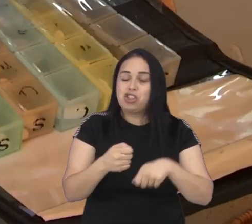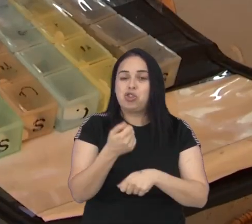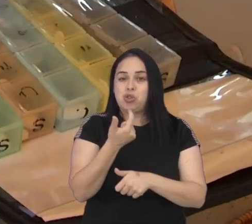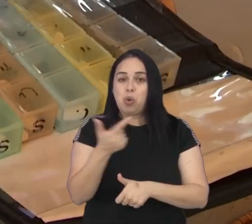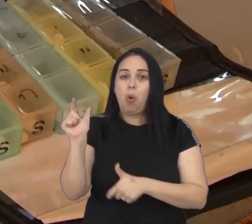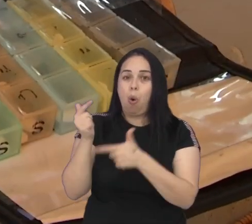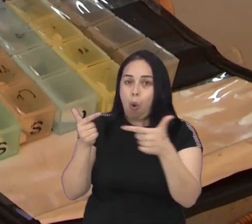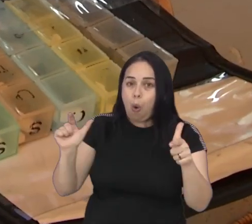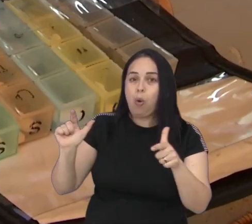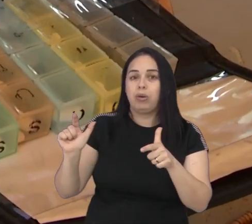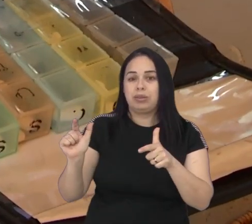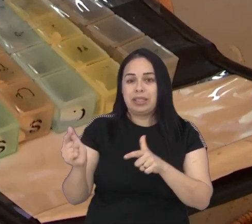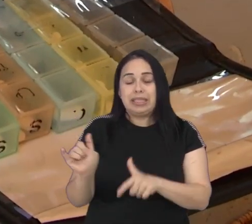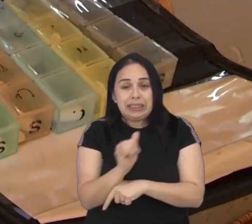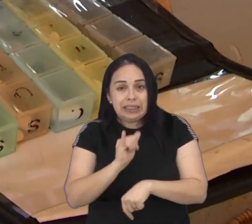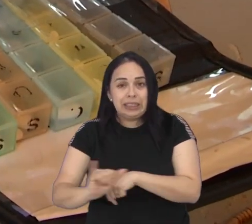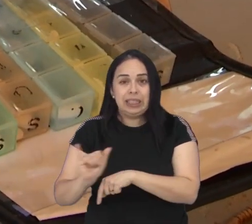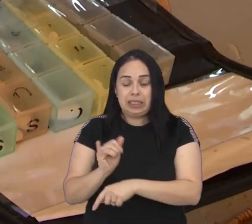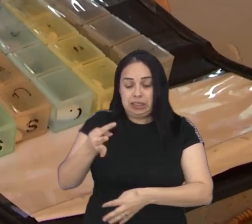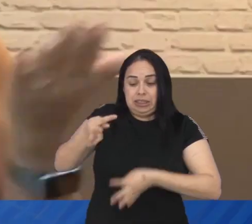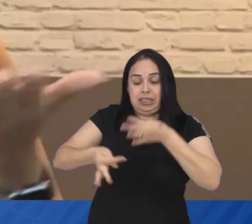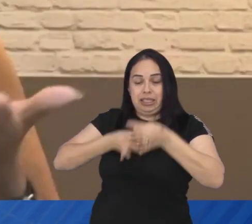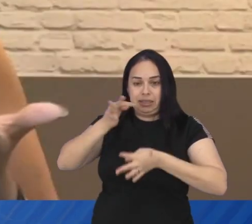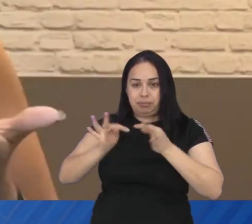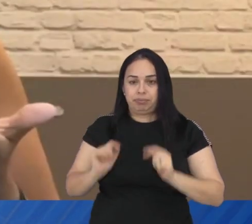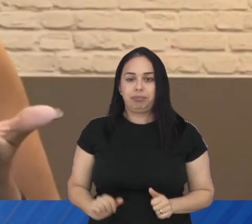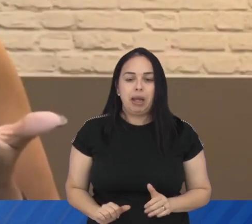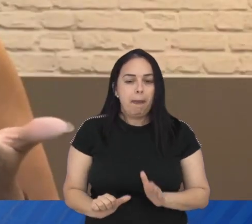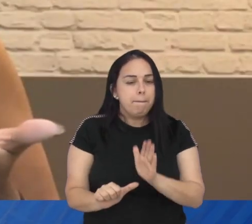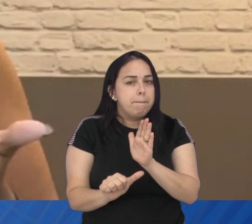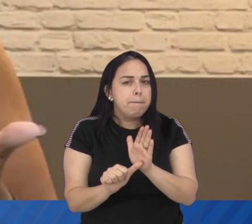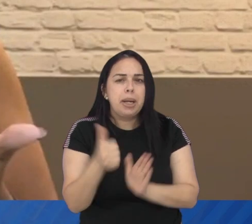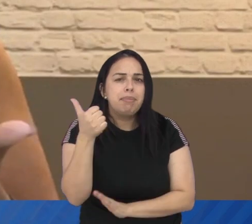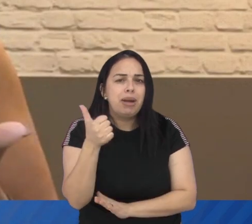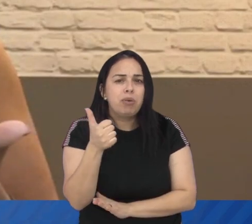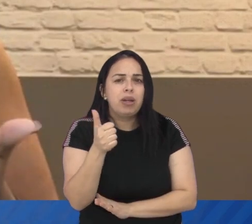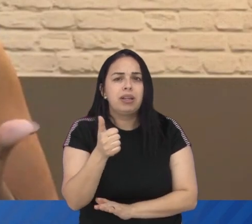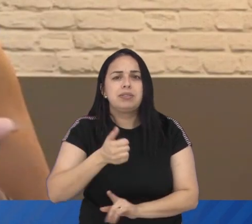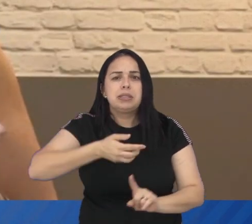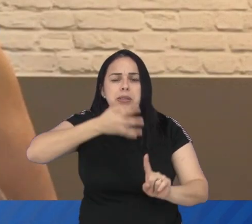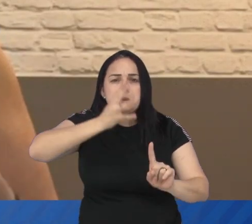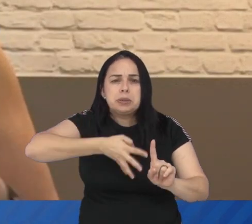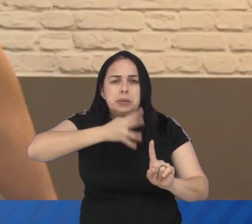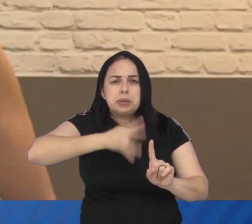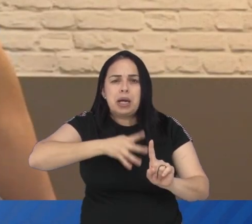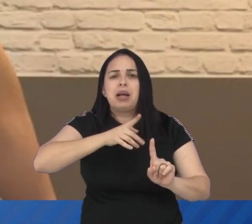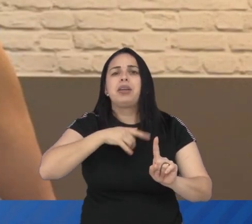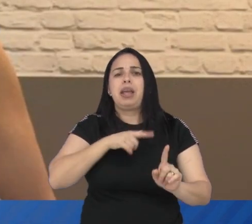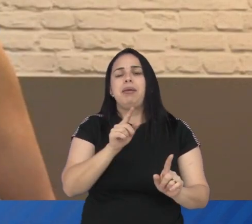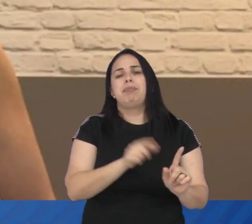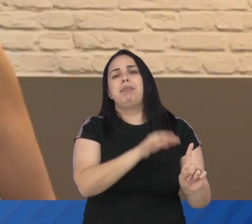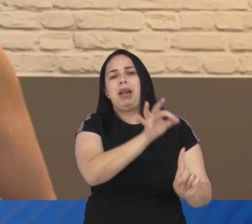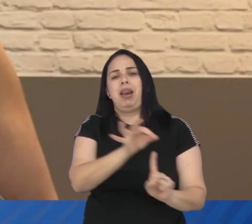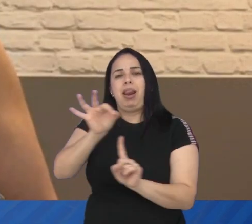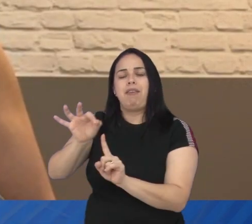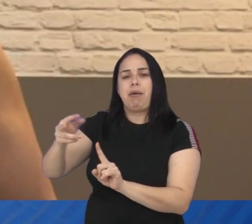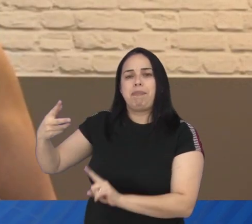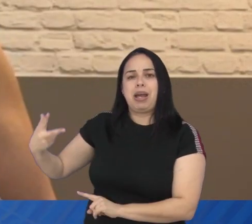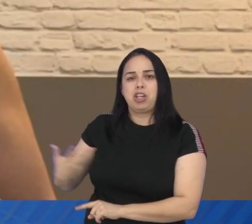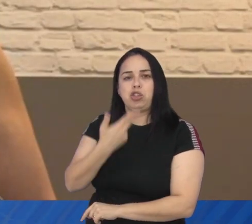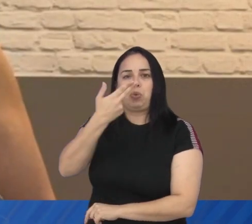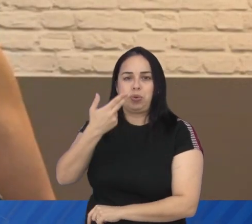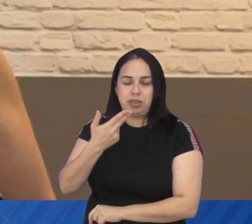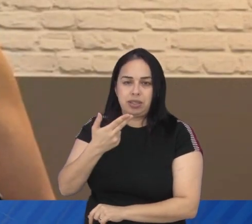são necessárias outras intervenções. Nesse caso, a primeira coisa que a gente faz é uma avaliação cirúrgica,